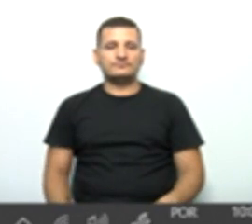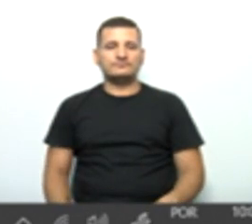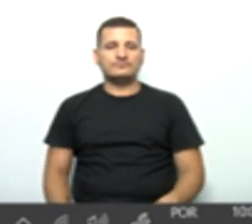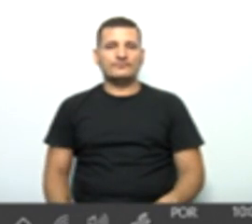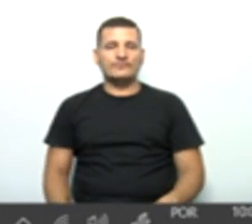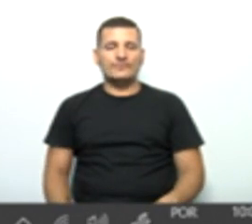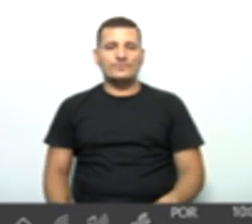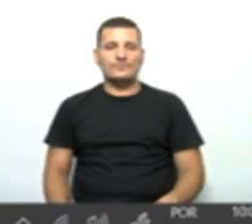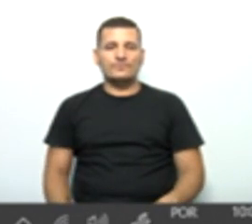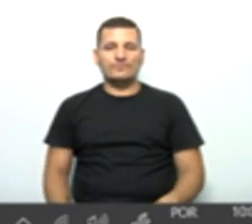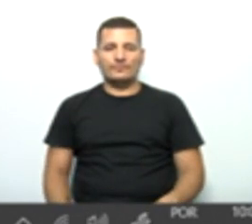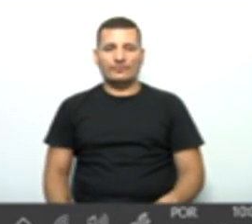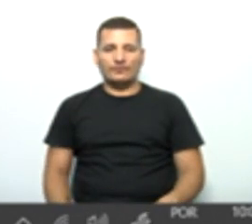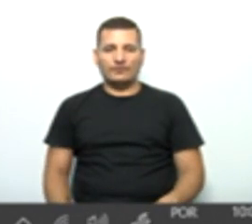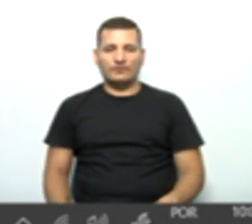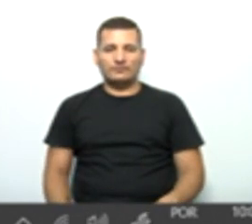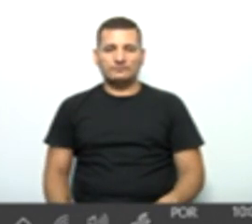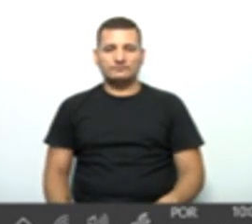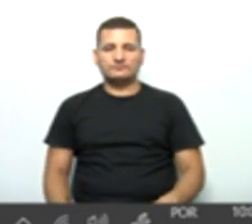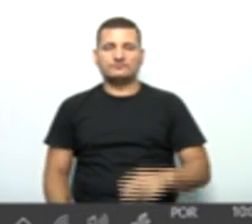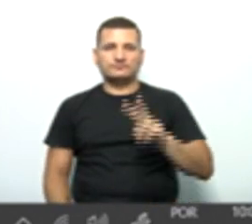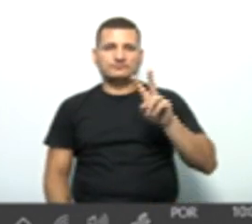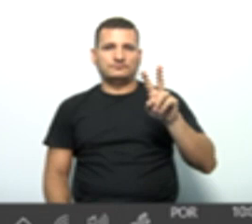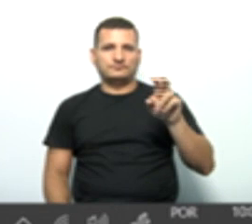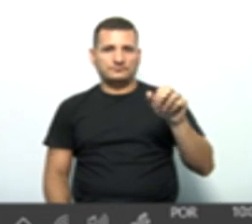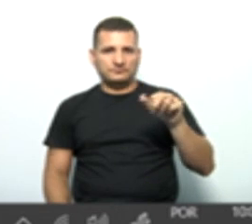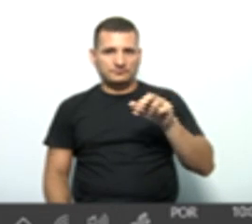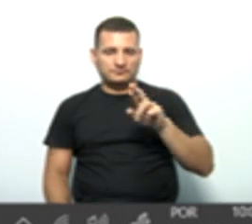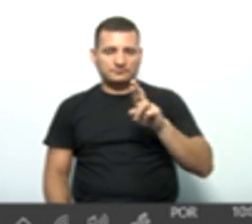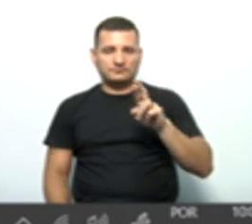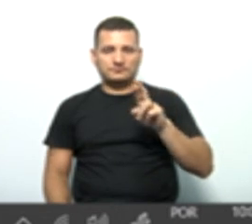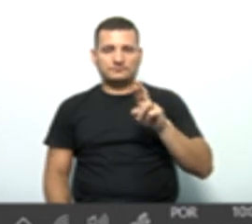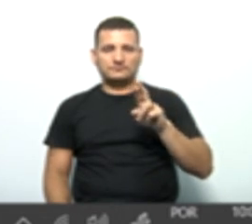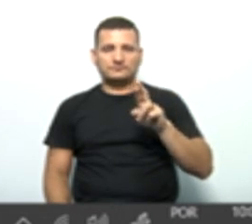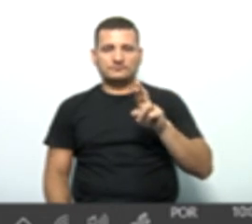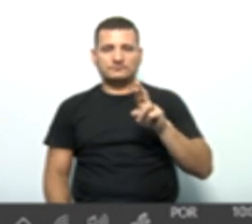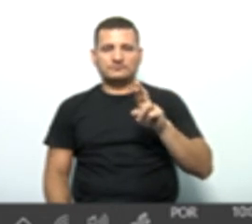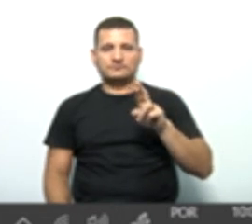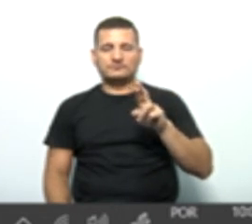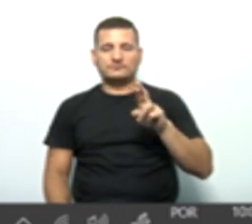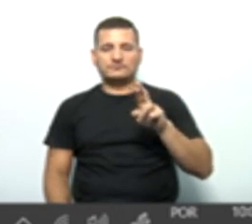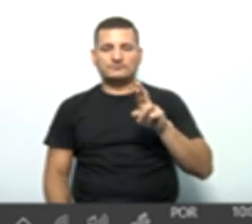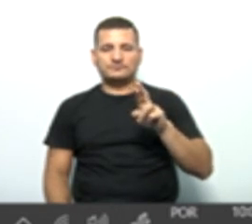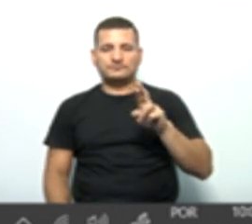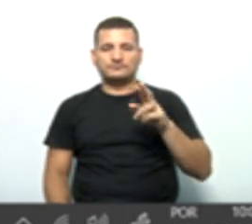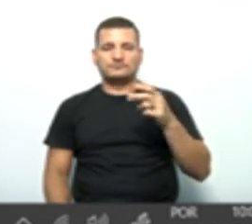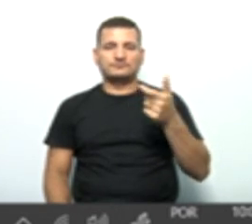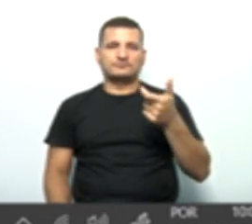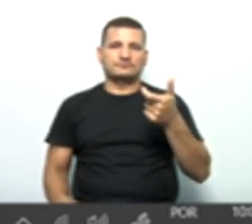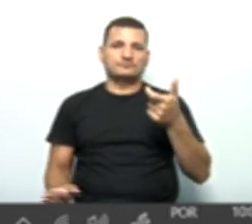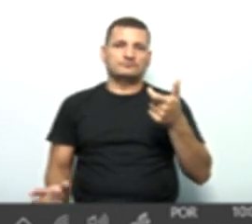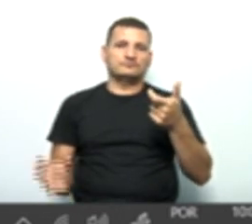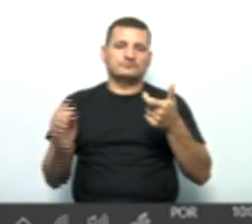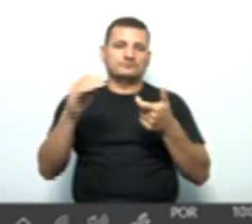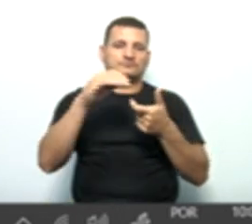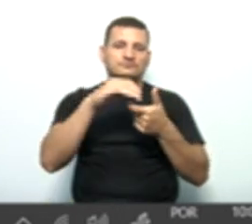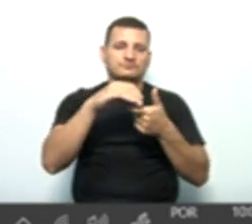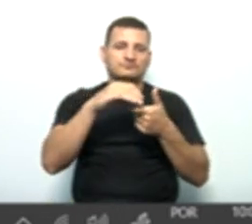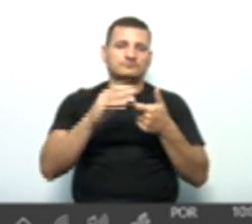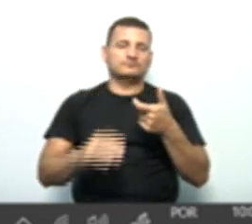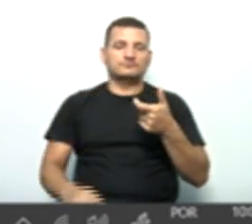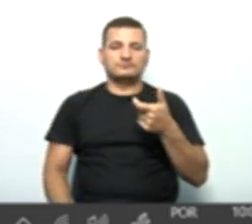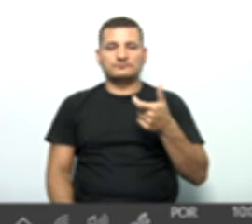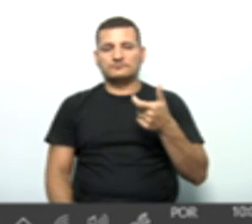aqui para vocês. Então, eu vou colocar um var, uma variável comum, ela vai receber os